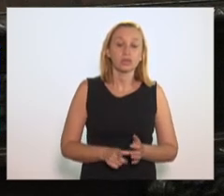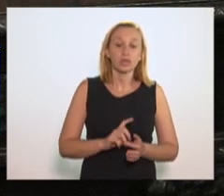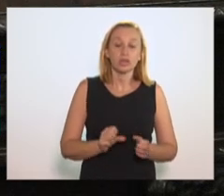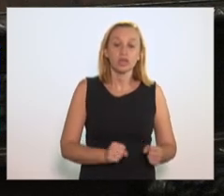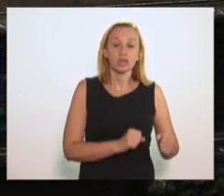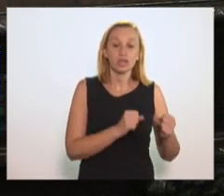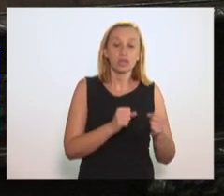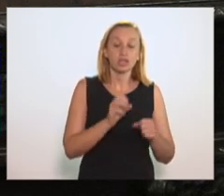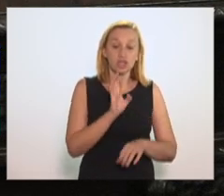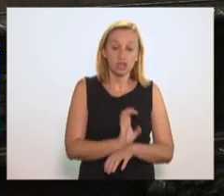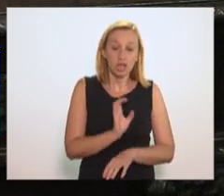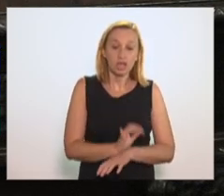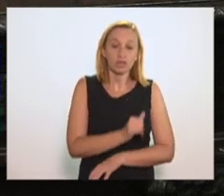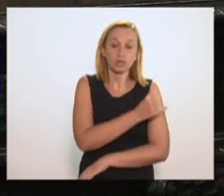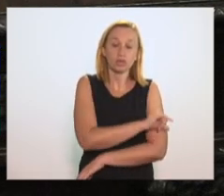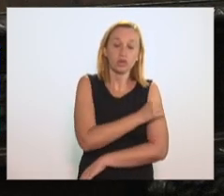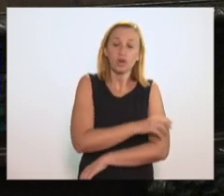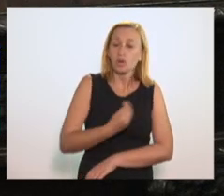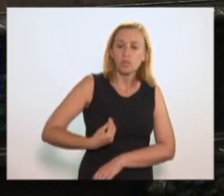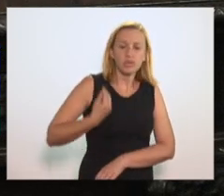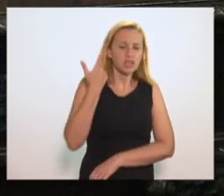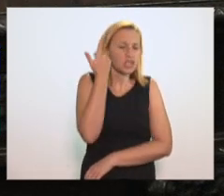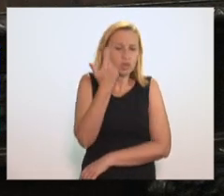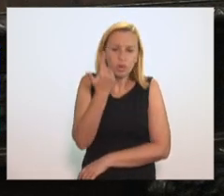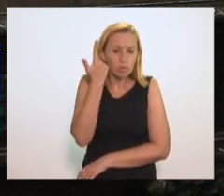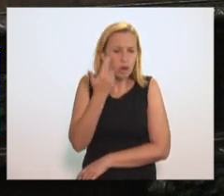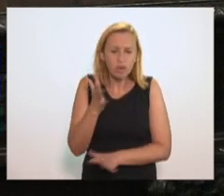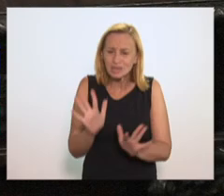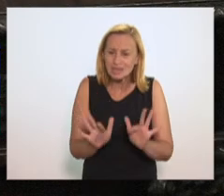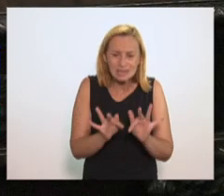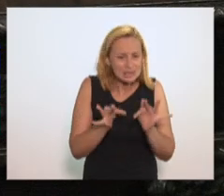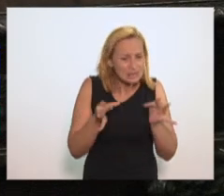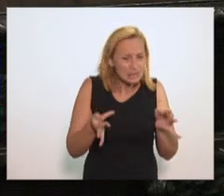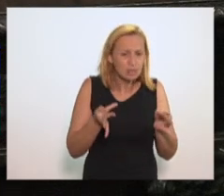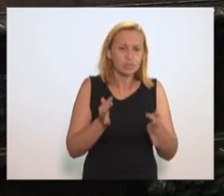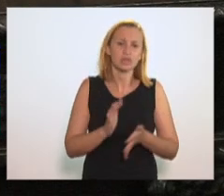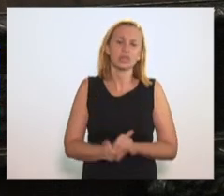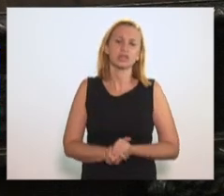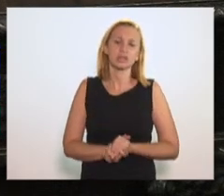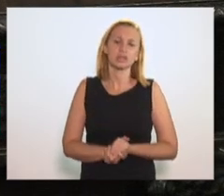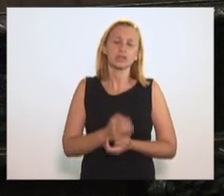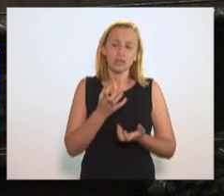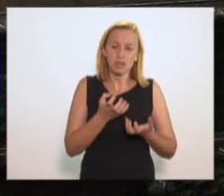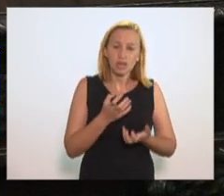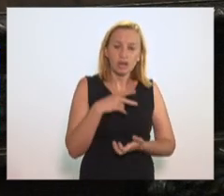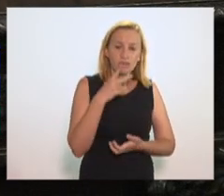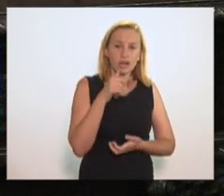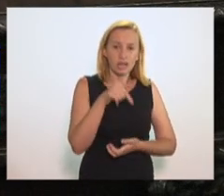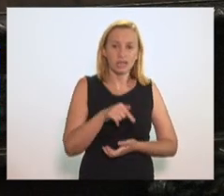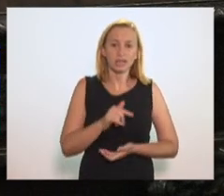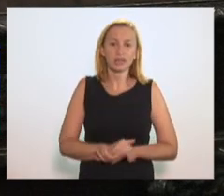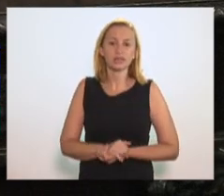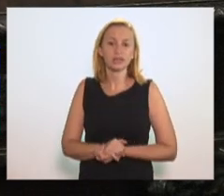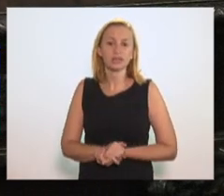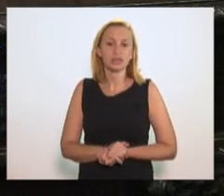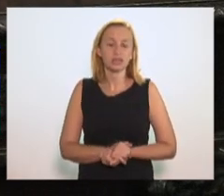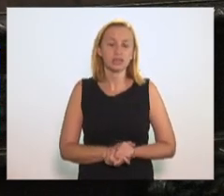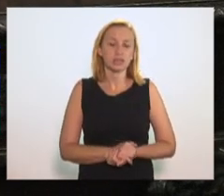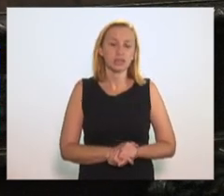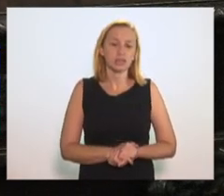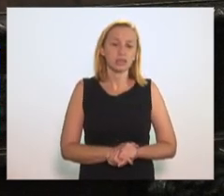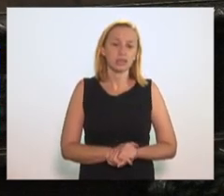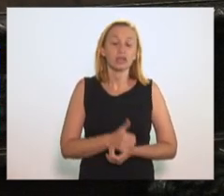sempre levou uma vida muito discreta muito reservada muito recuada eu quero aqui portanto fazer menção à eterna